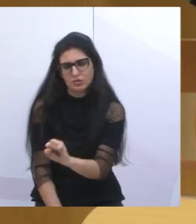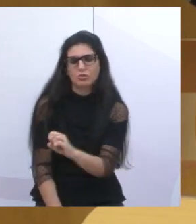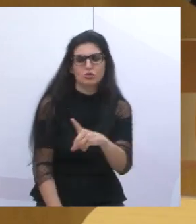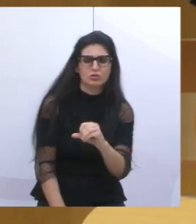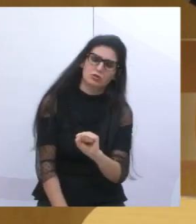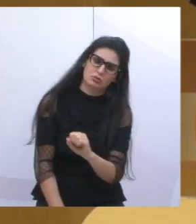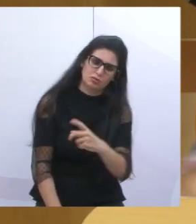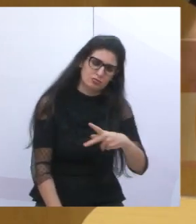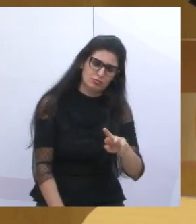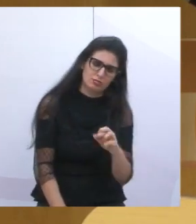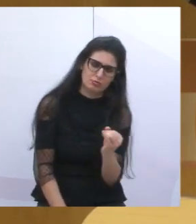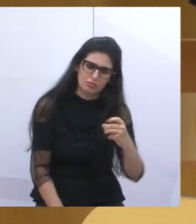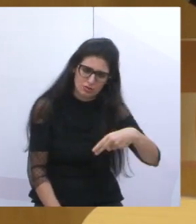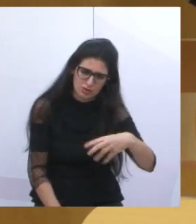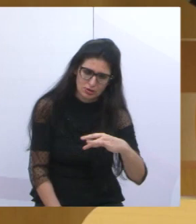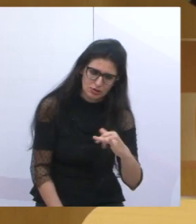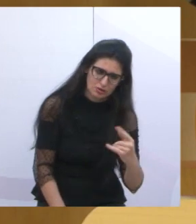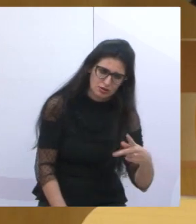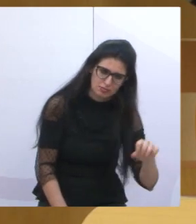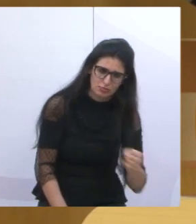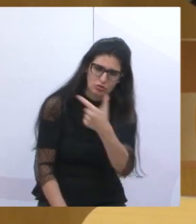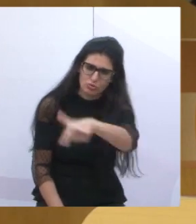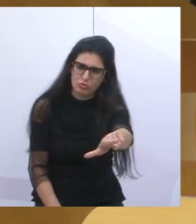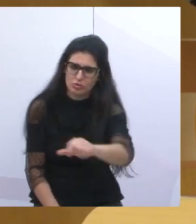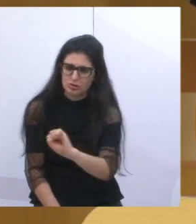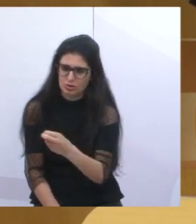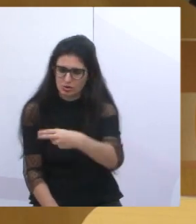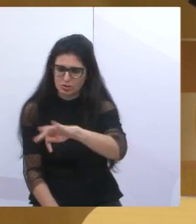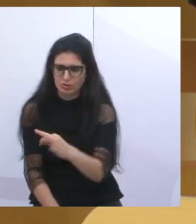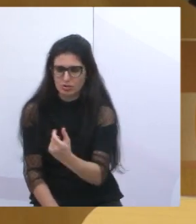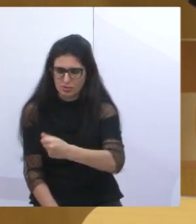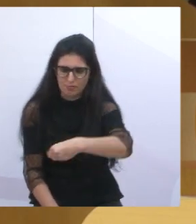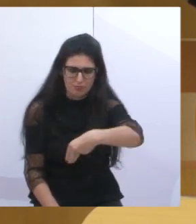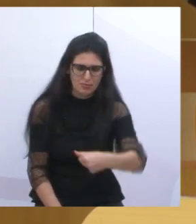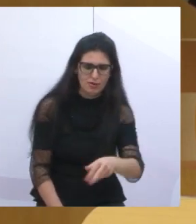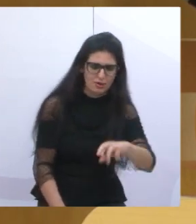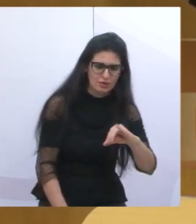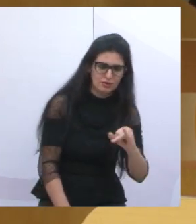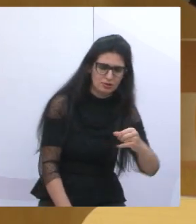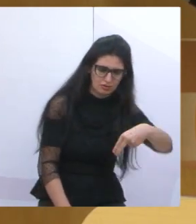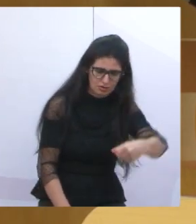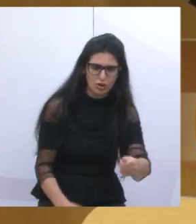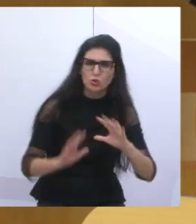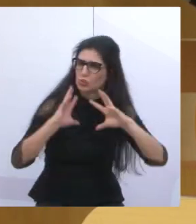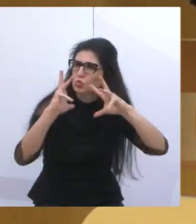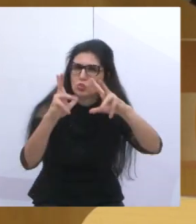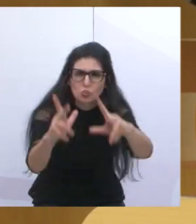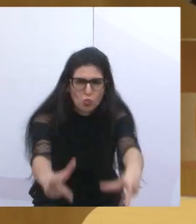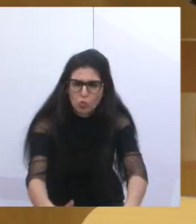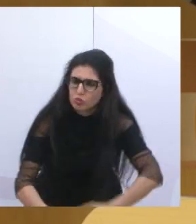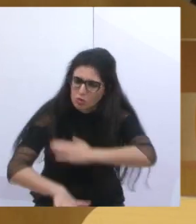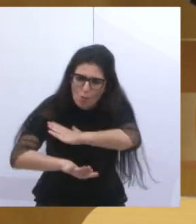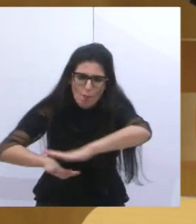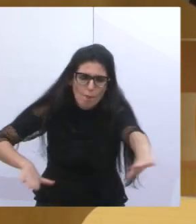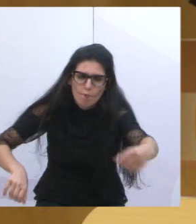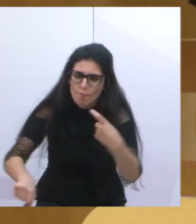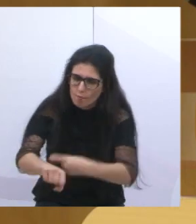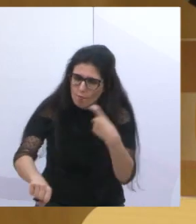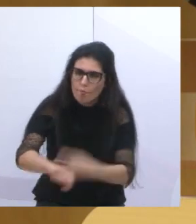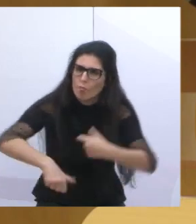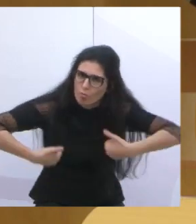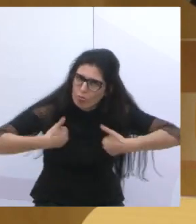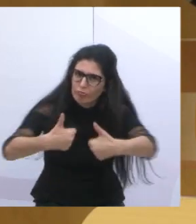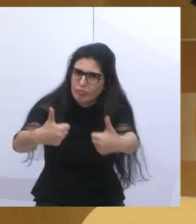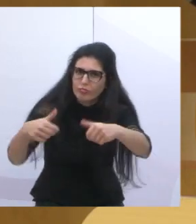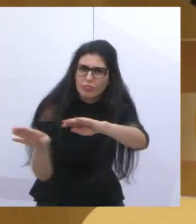feitos assim. Deu certo. Agora, tem gente que infelizmente passa por dificuldades e não pôde pagar.